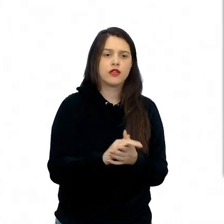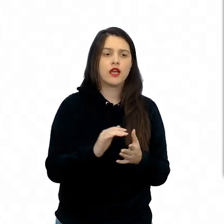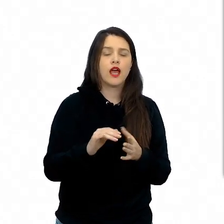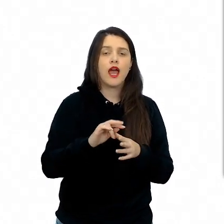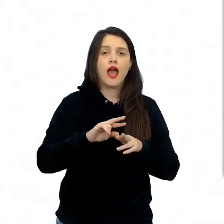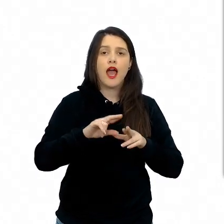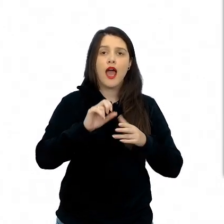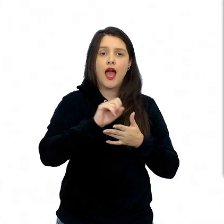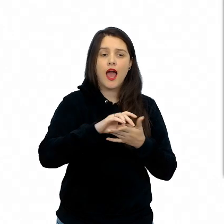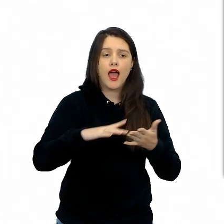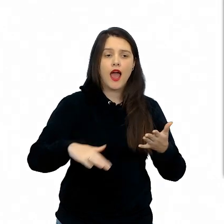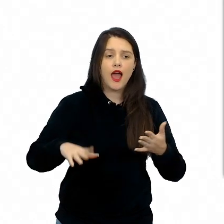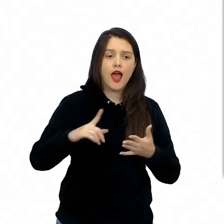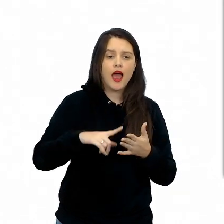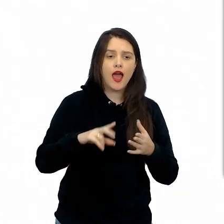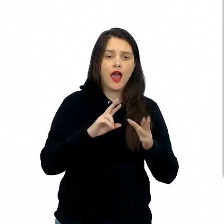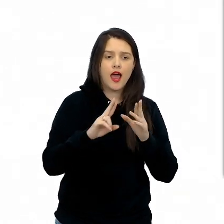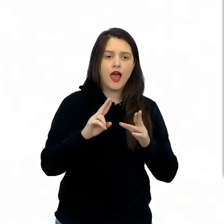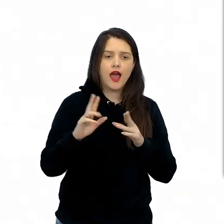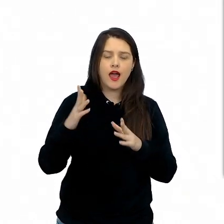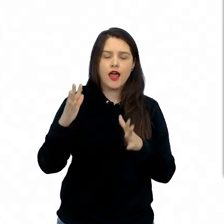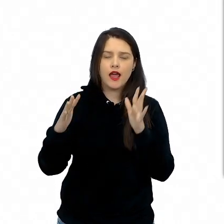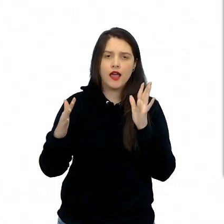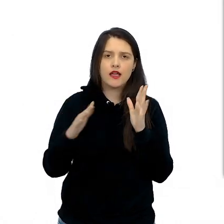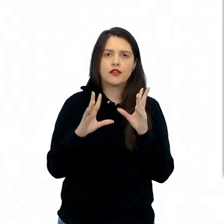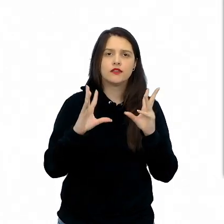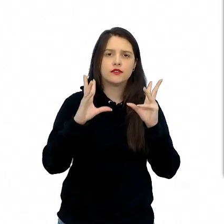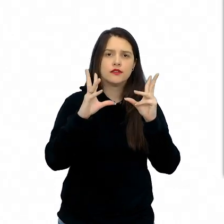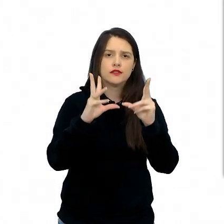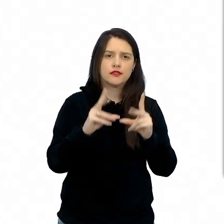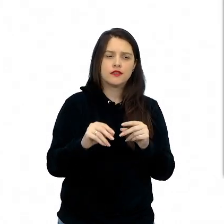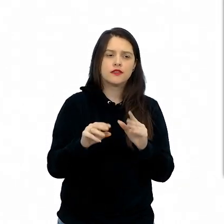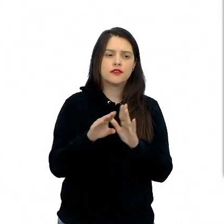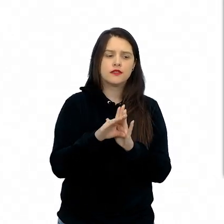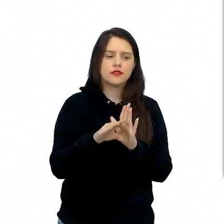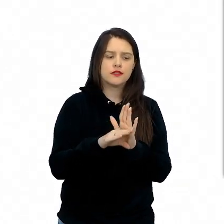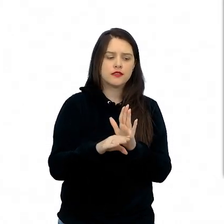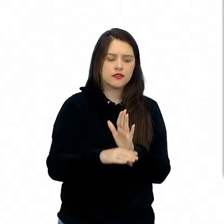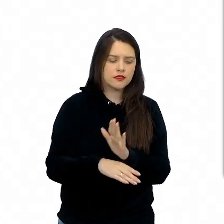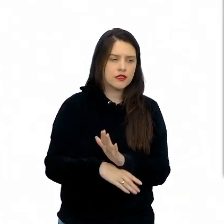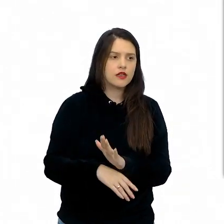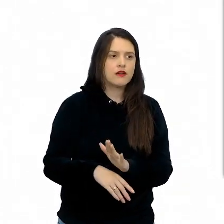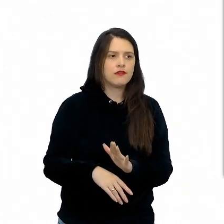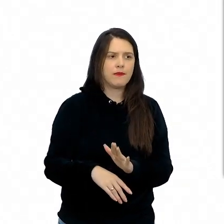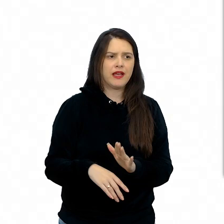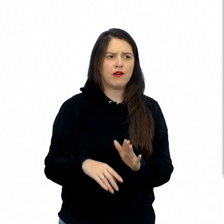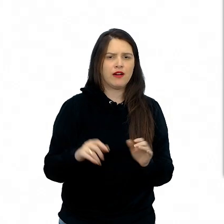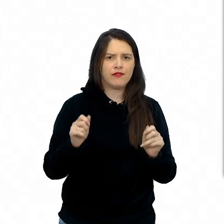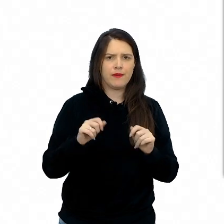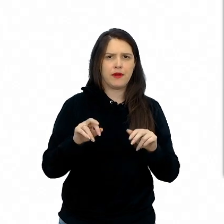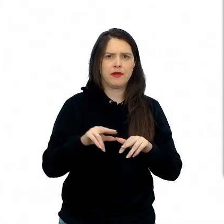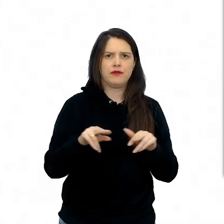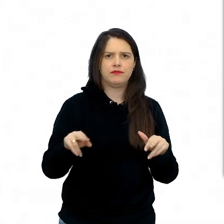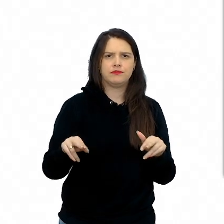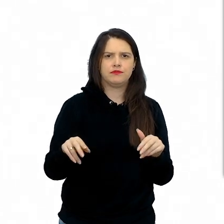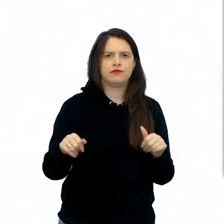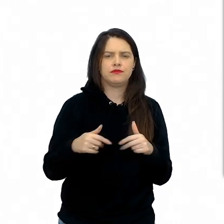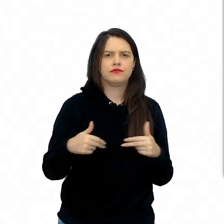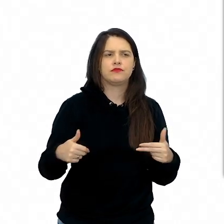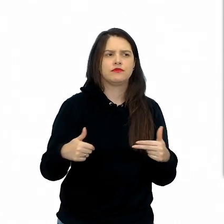atividades presentes nas aulas 3 e 4 proporcionam aos estudantes que investiguem sobre as figuras